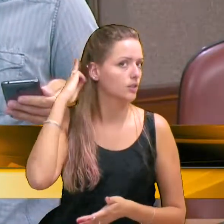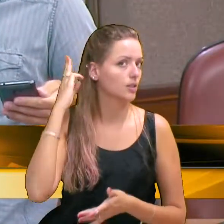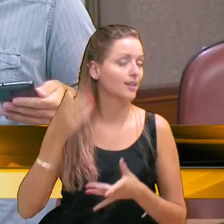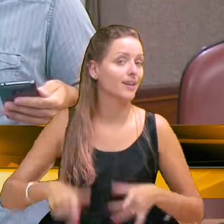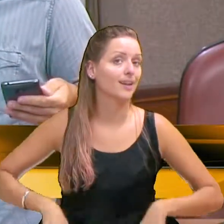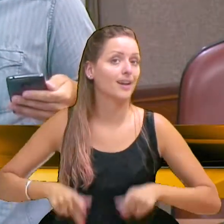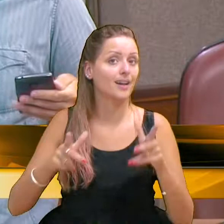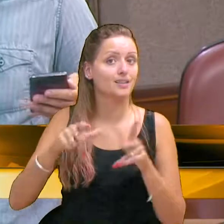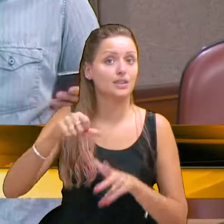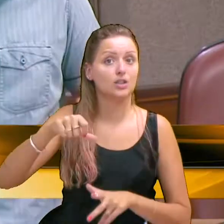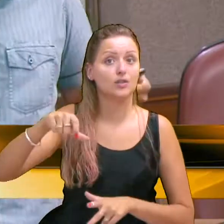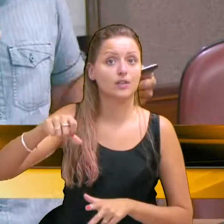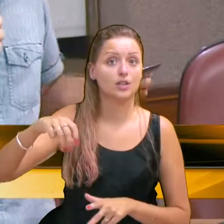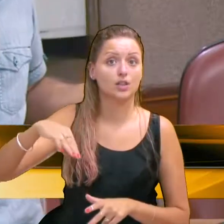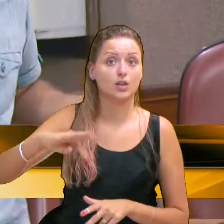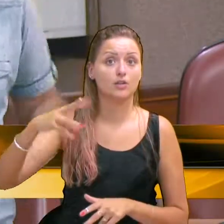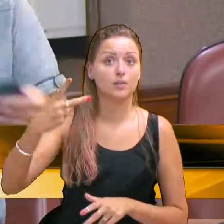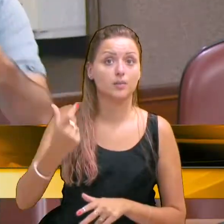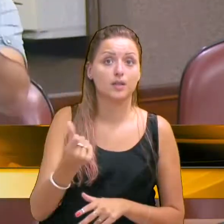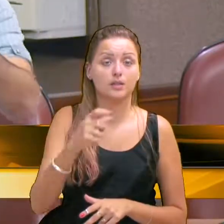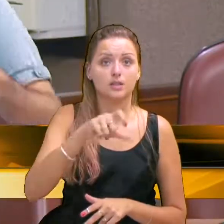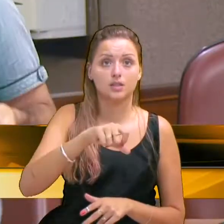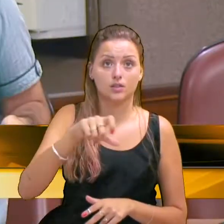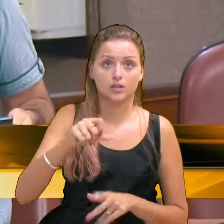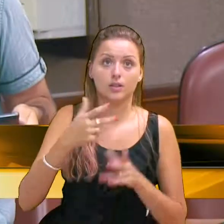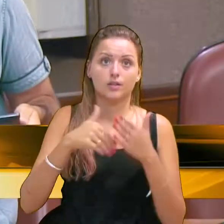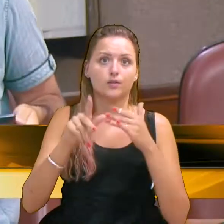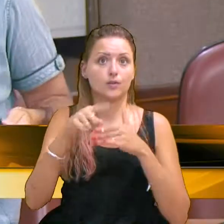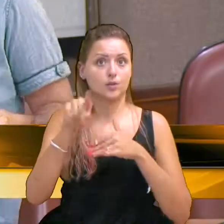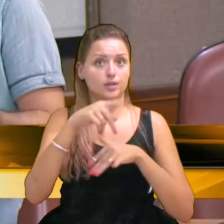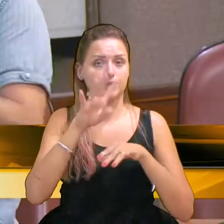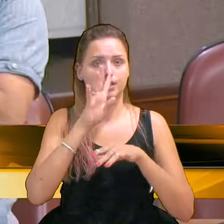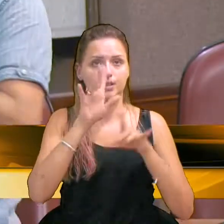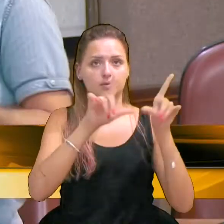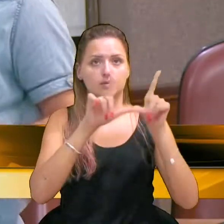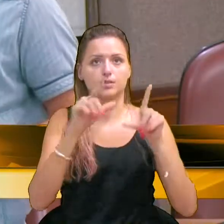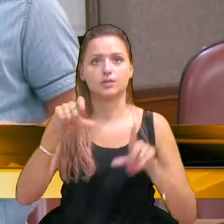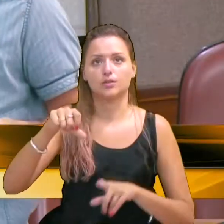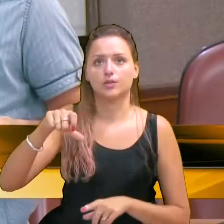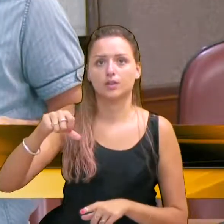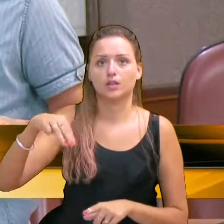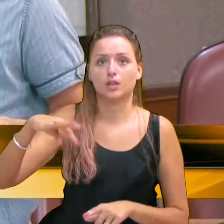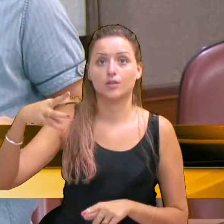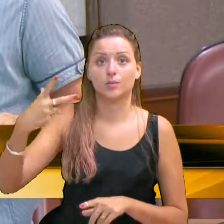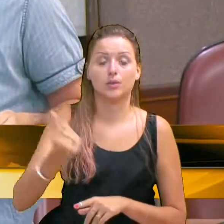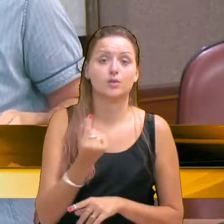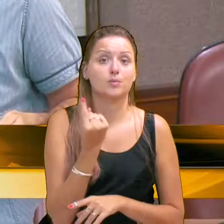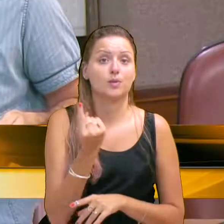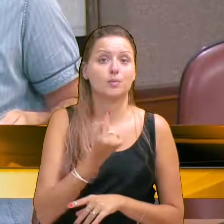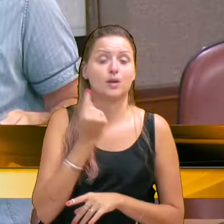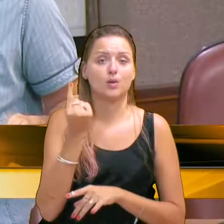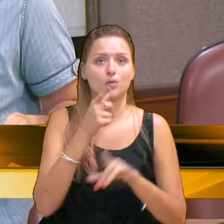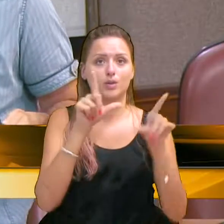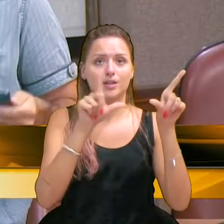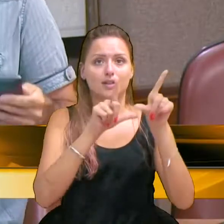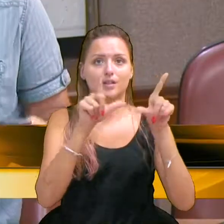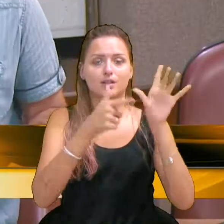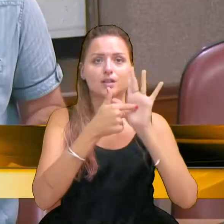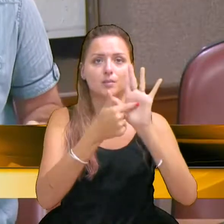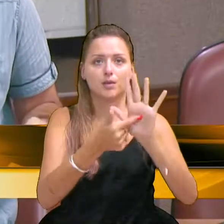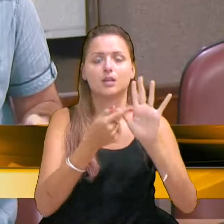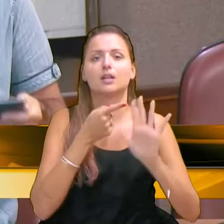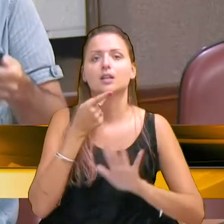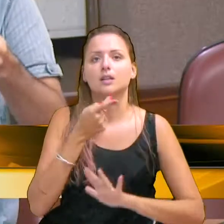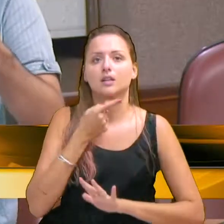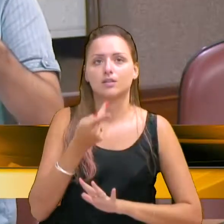99 milhões, você que está me assistindo em casa, para uma única propaganda. A única propaganda que diz o